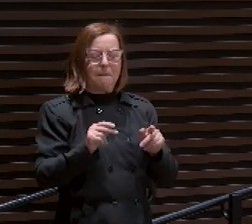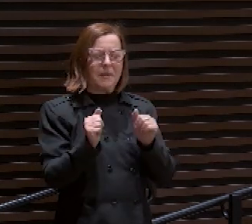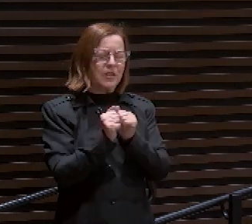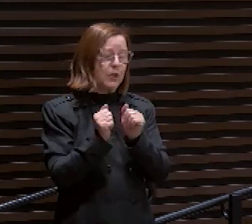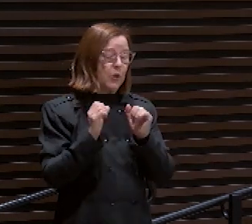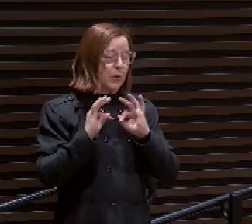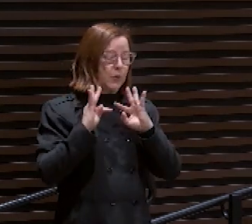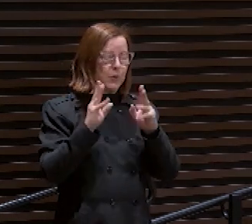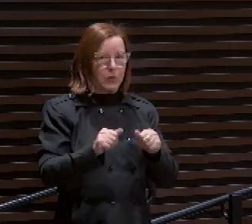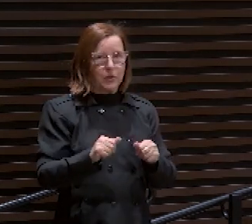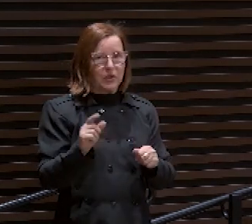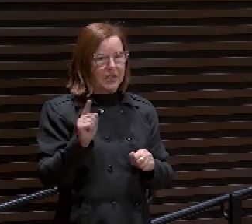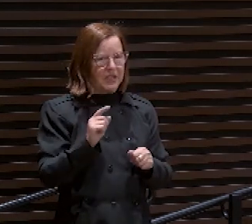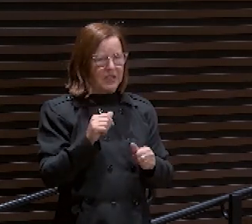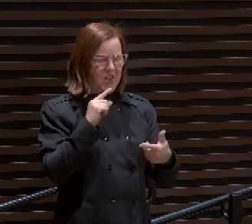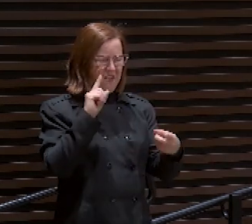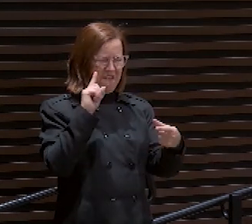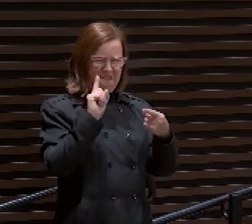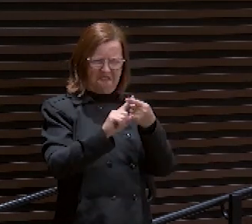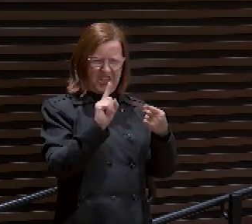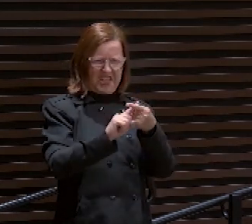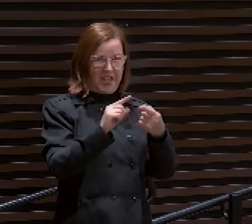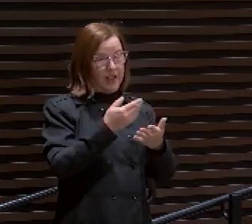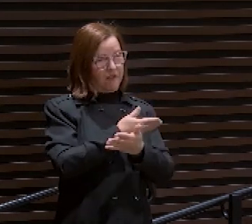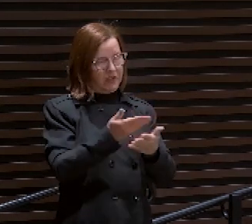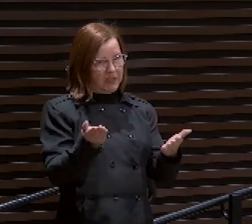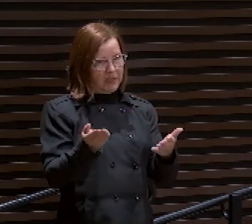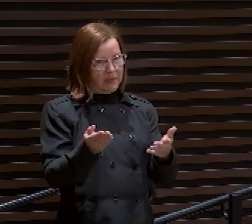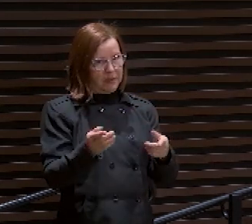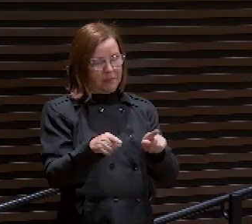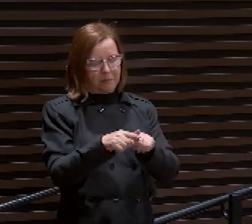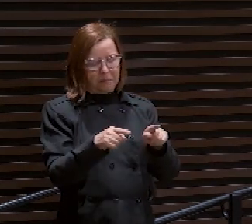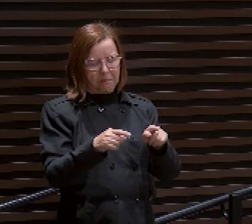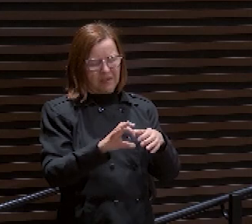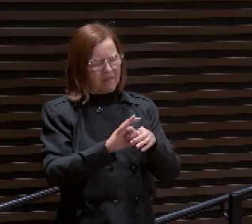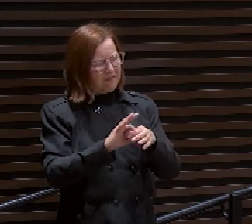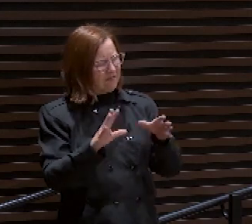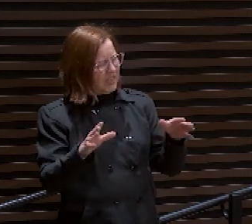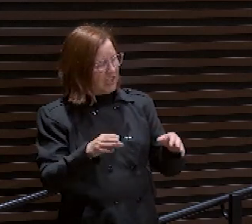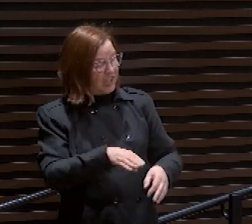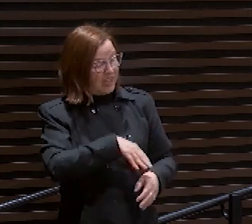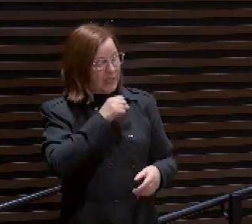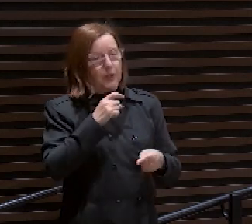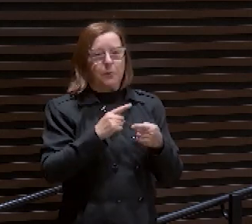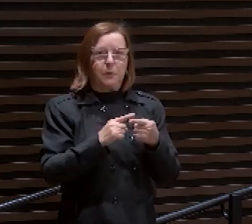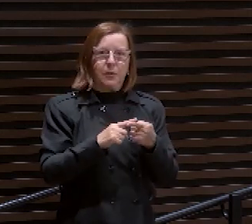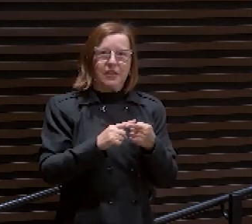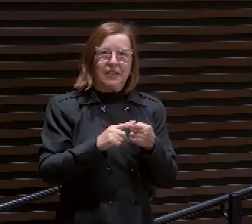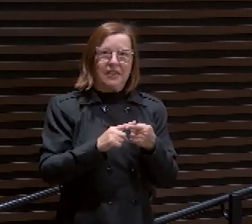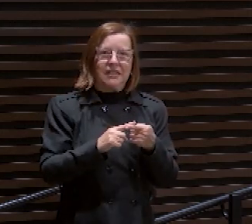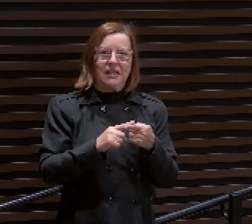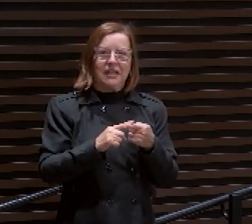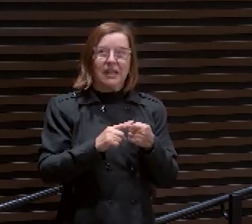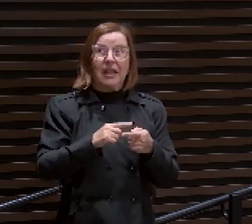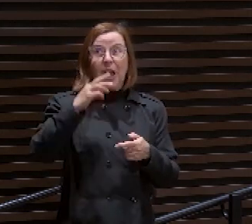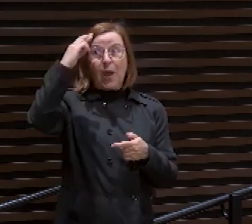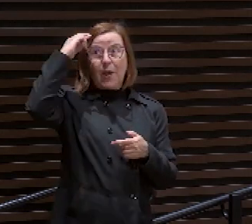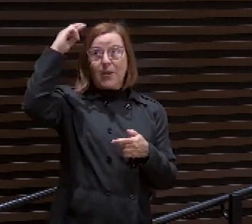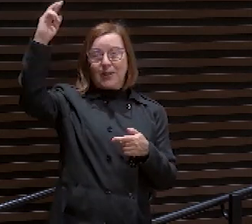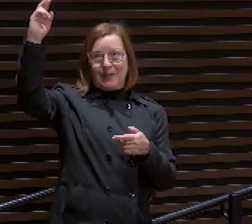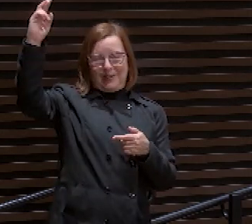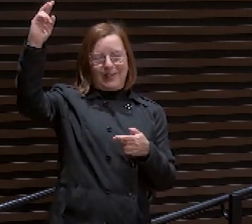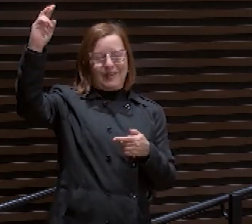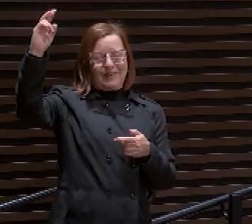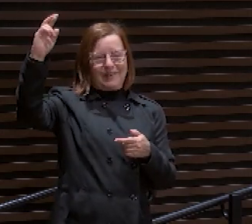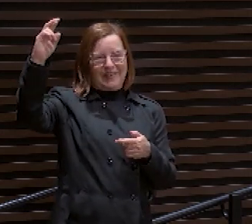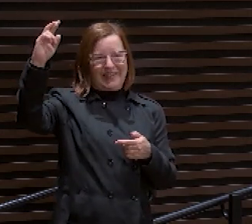vós mesmos, amados, mas dai lugar à ira, porque está escrito, a mim pertence a vingança, eu é